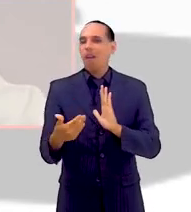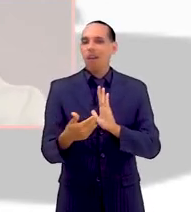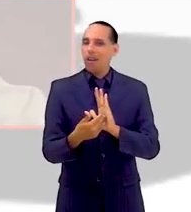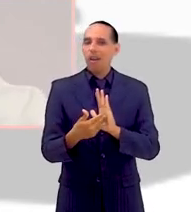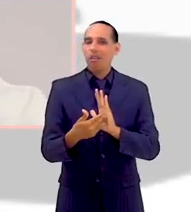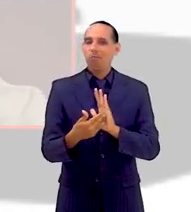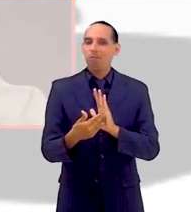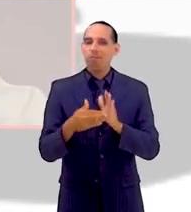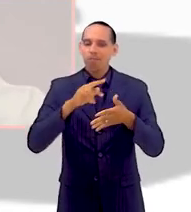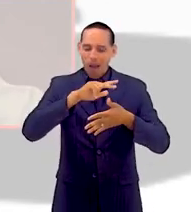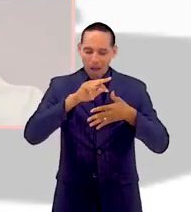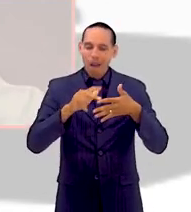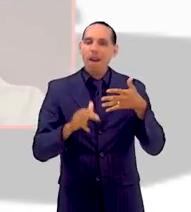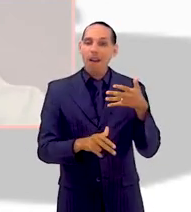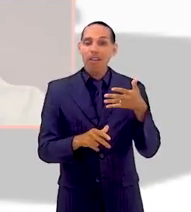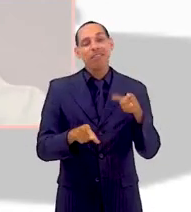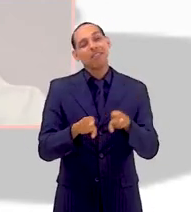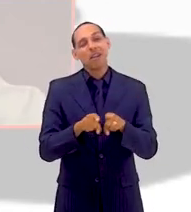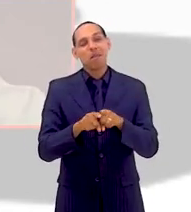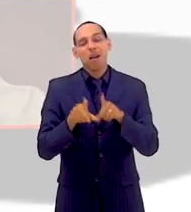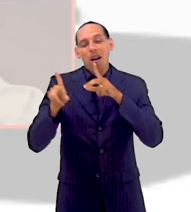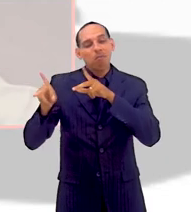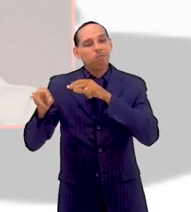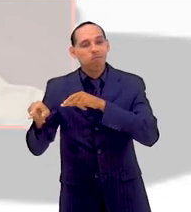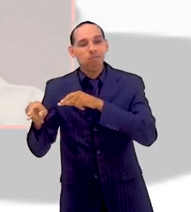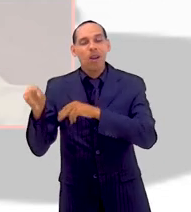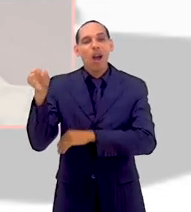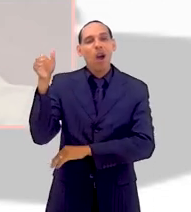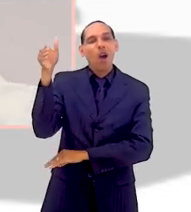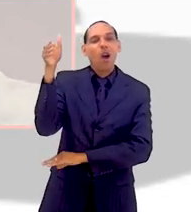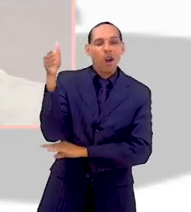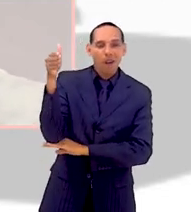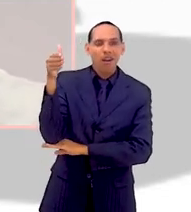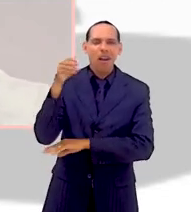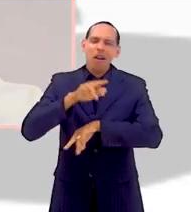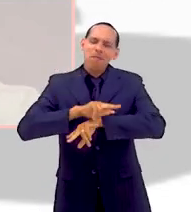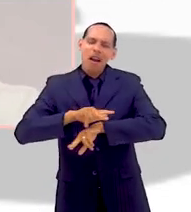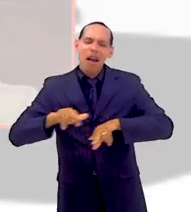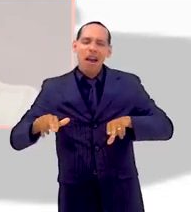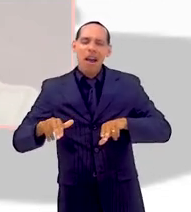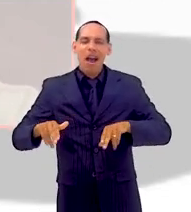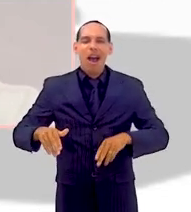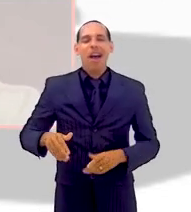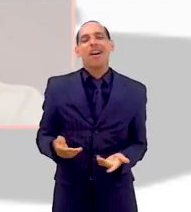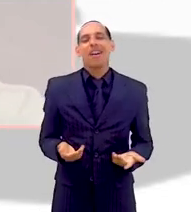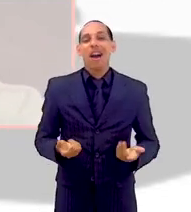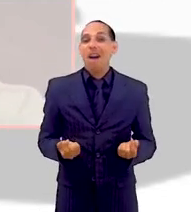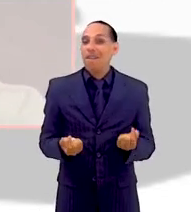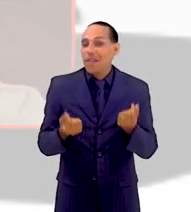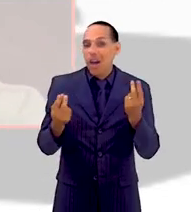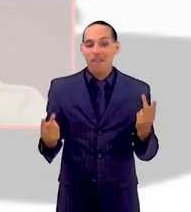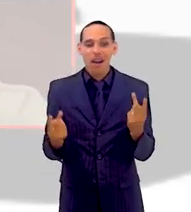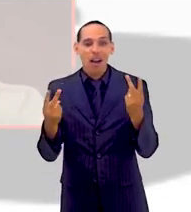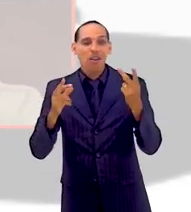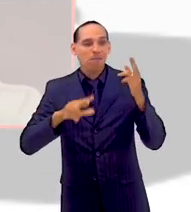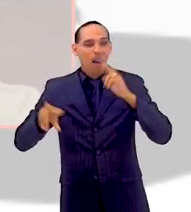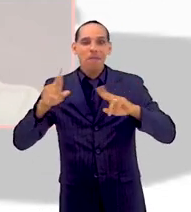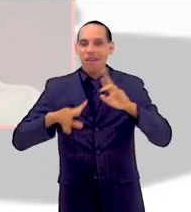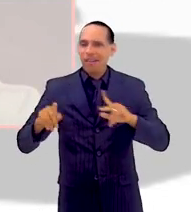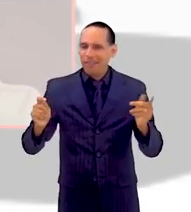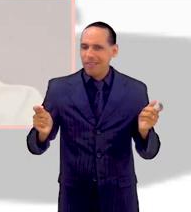E servido por boas pousadas, por bons hotéis, para todos os bolsos, com atrativos importantes para a